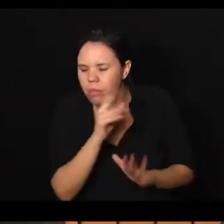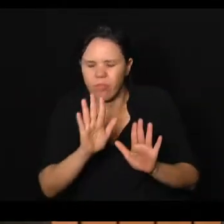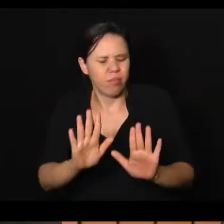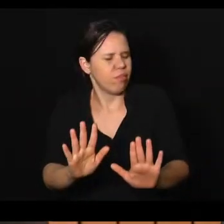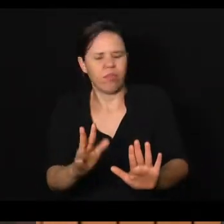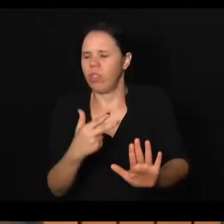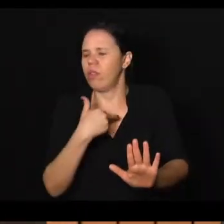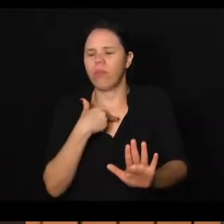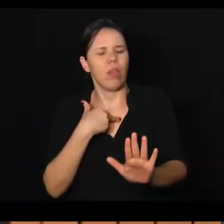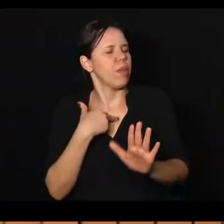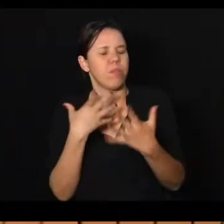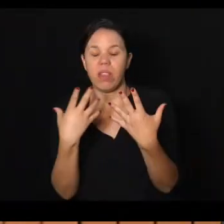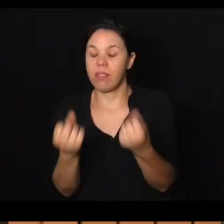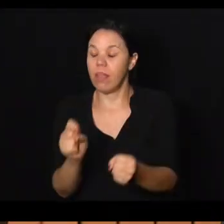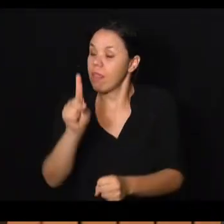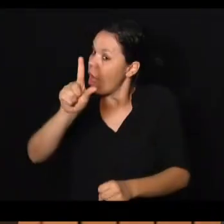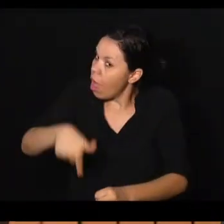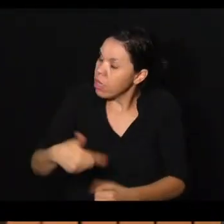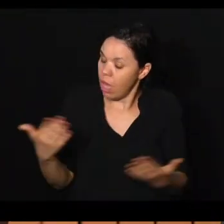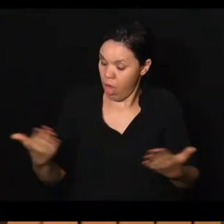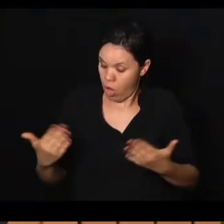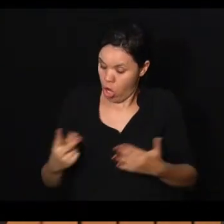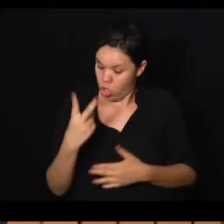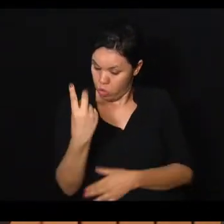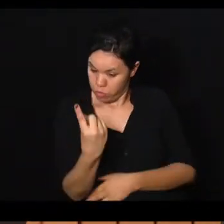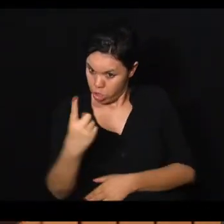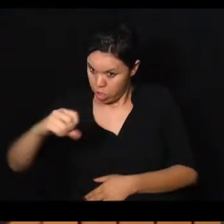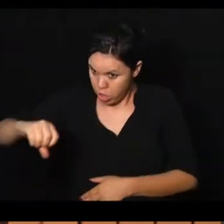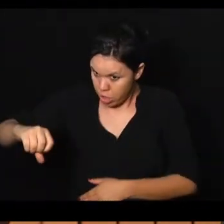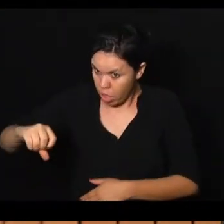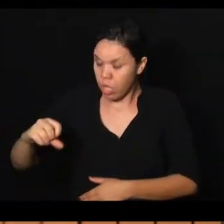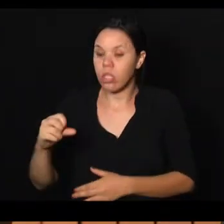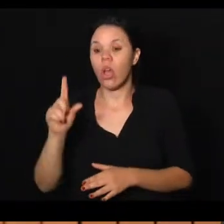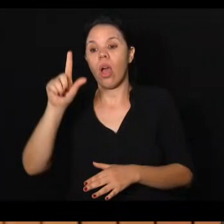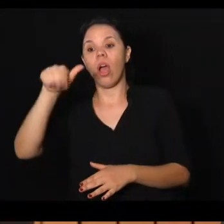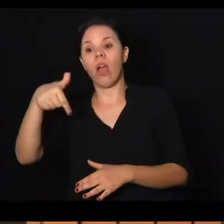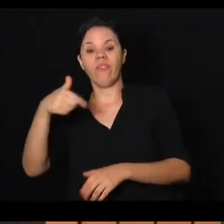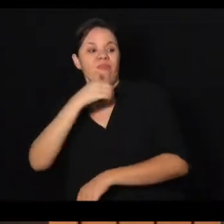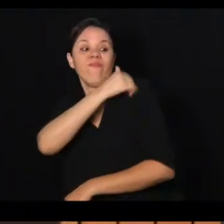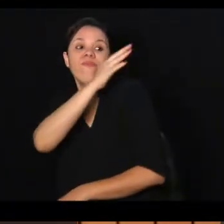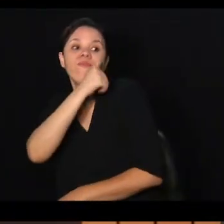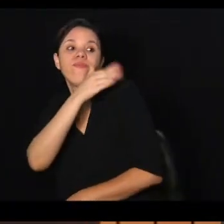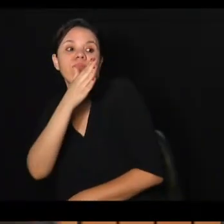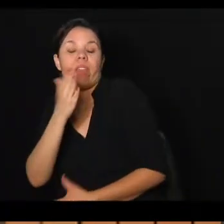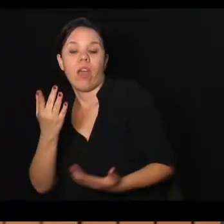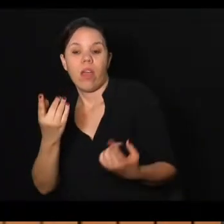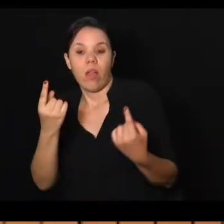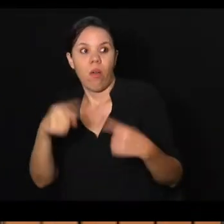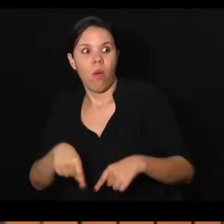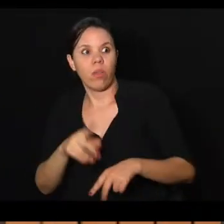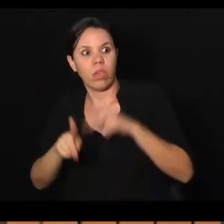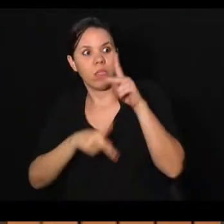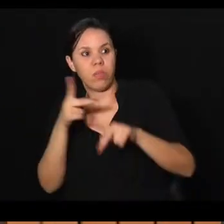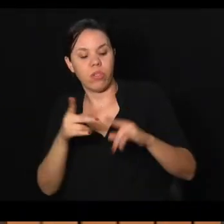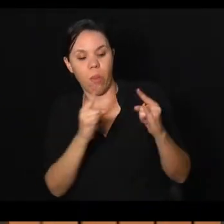gente admitir, em pleno 2019, tamanho preconceito aos povos ciganos.